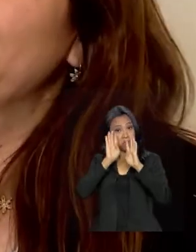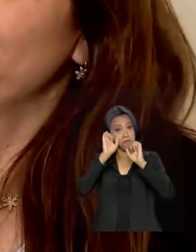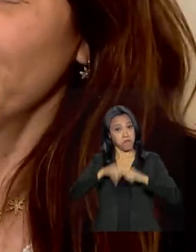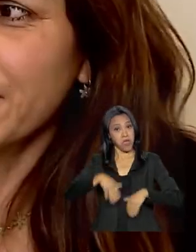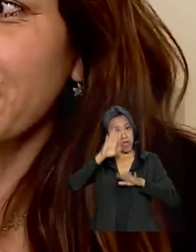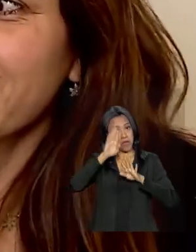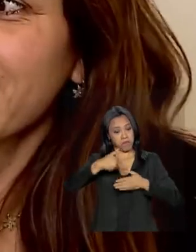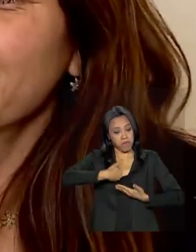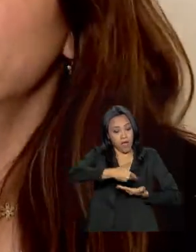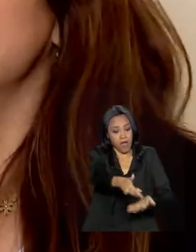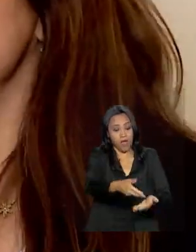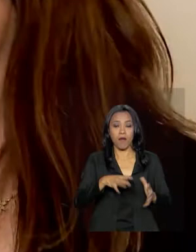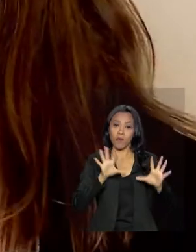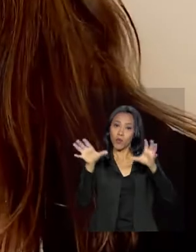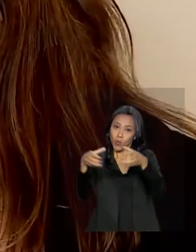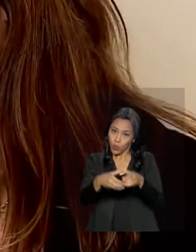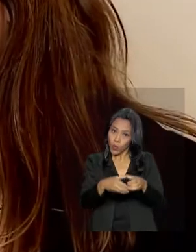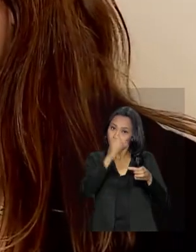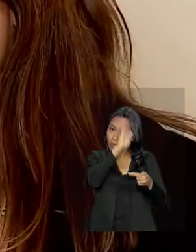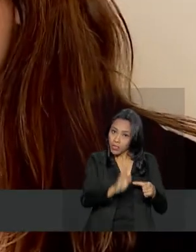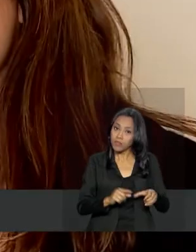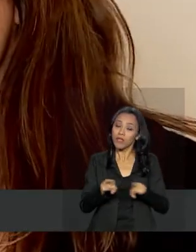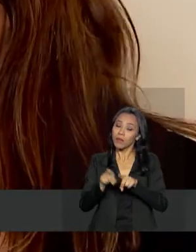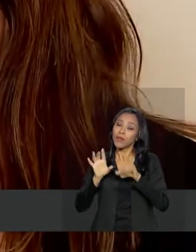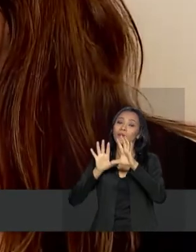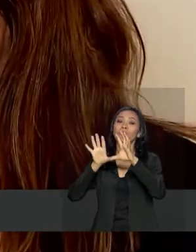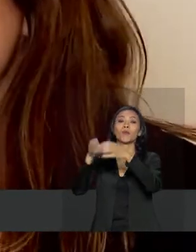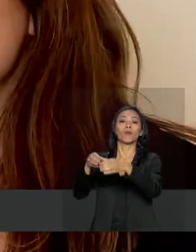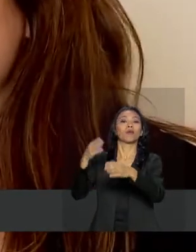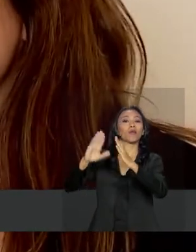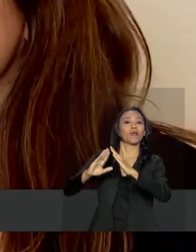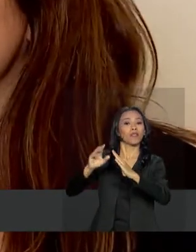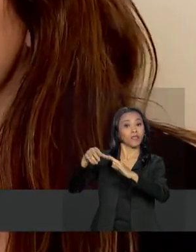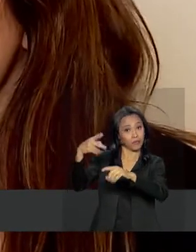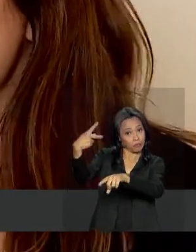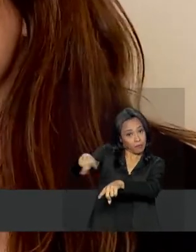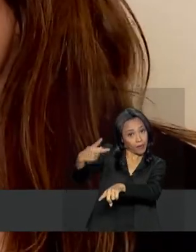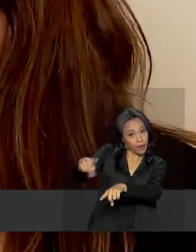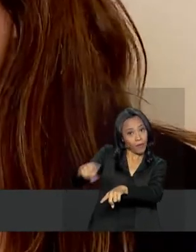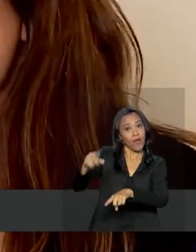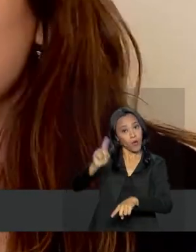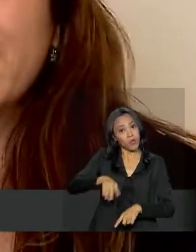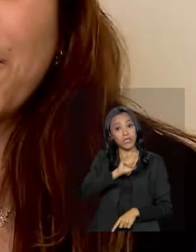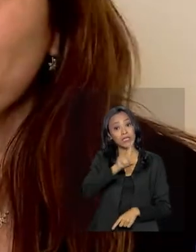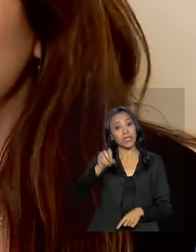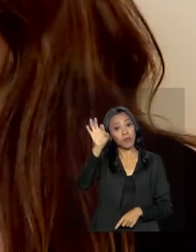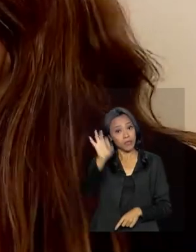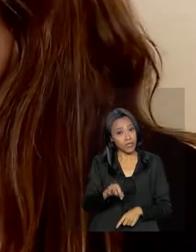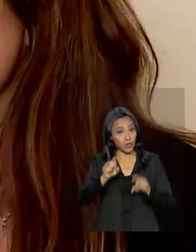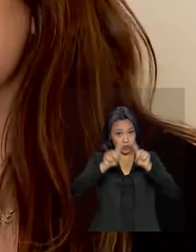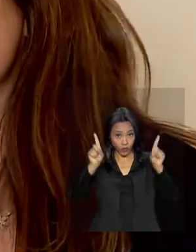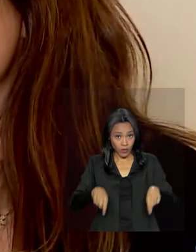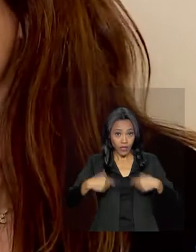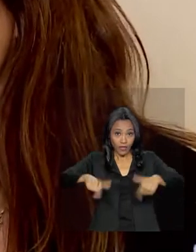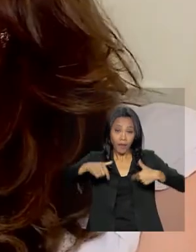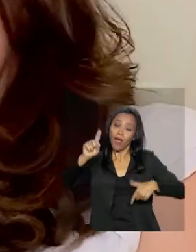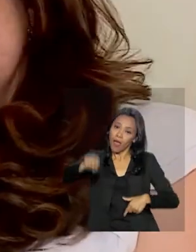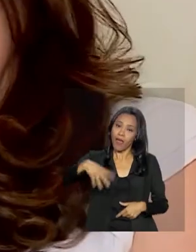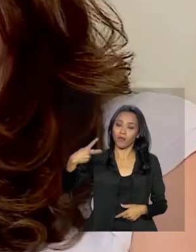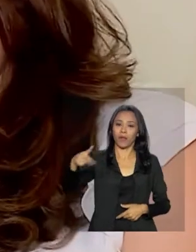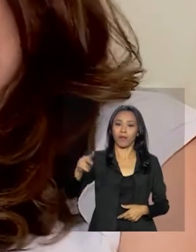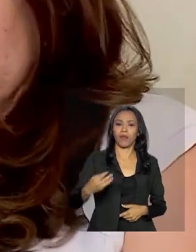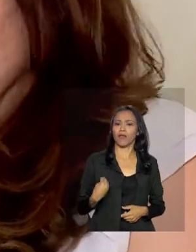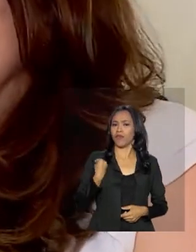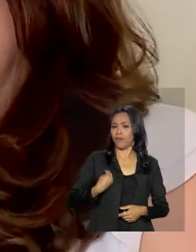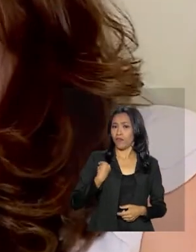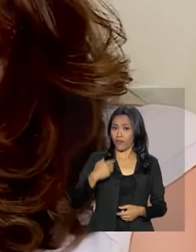recebida pela colônia de brasileiros e pelos paraguaios. E hoje nossos funcionários são 100% paraguaios e temos uma excelente relação. Viver aqui